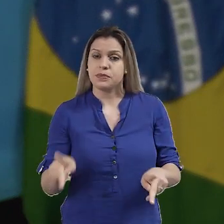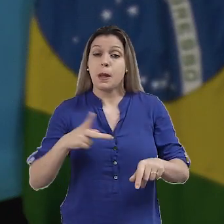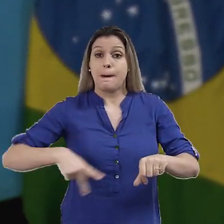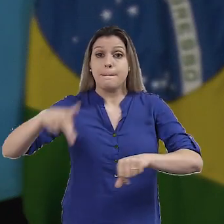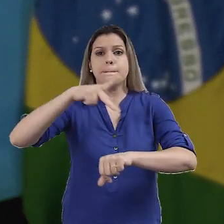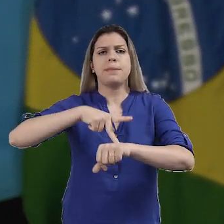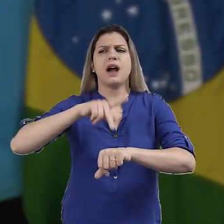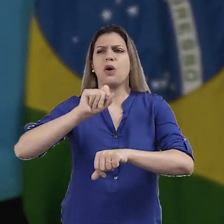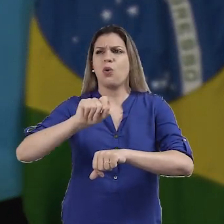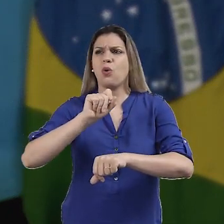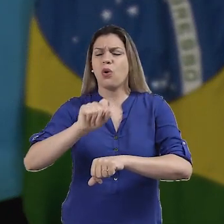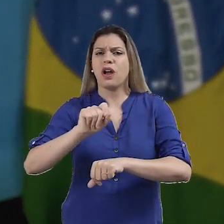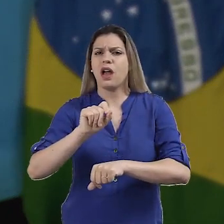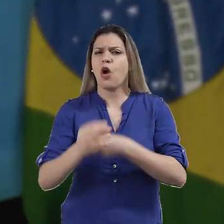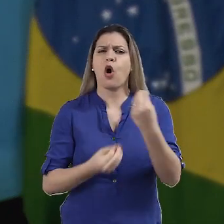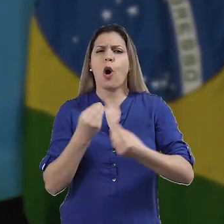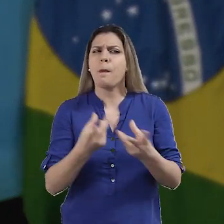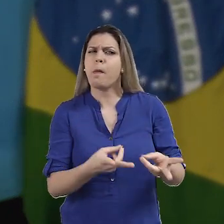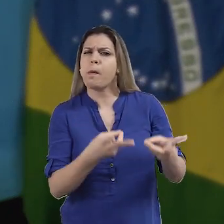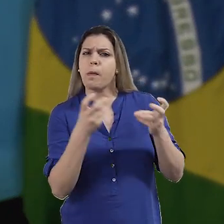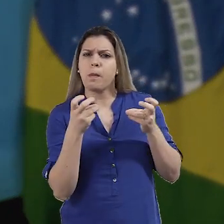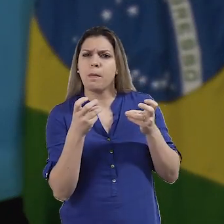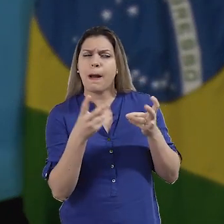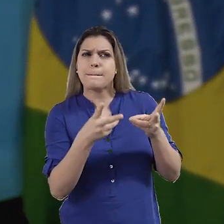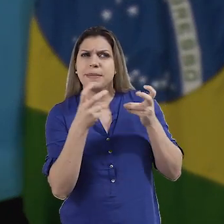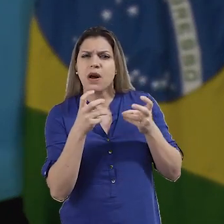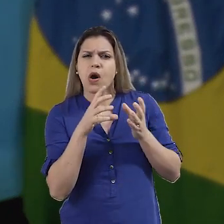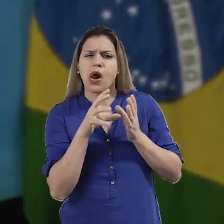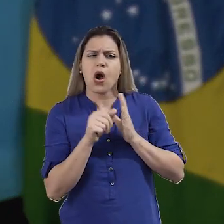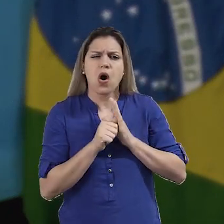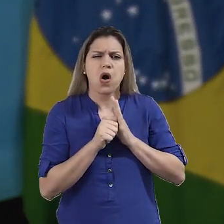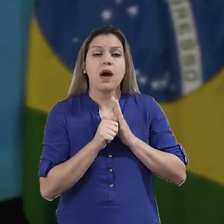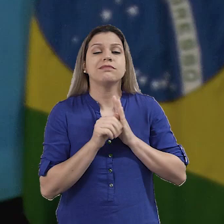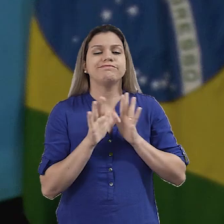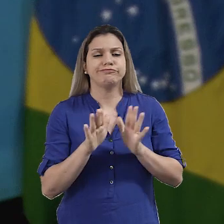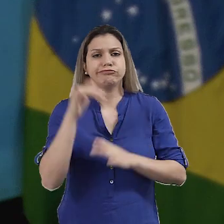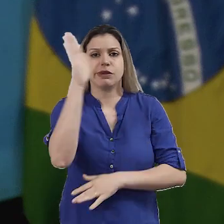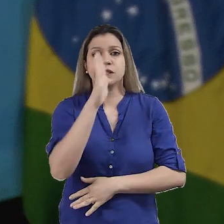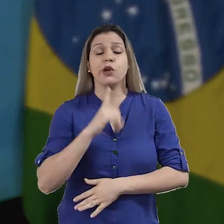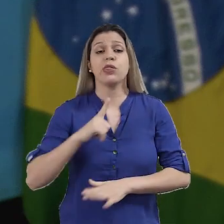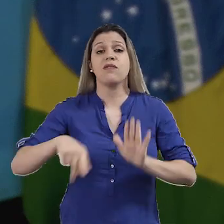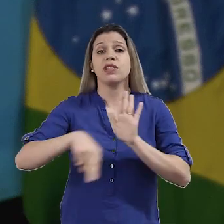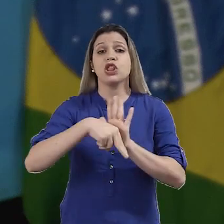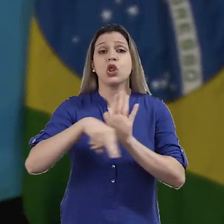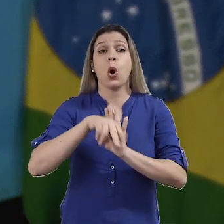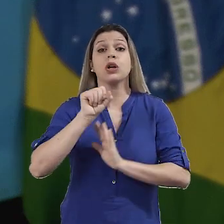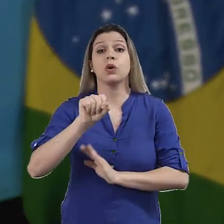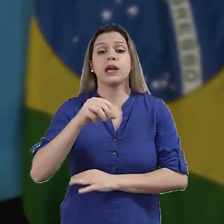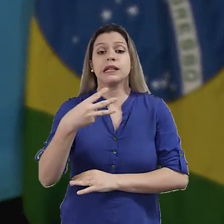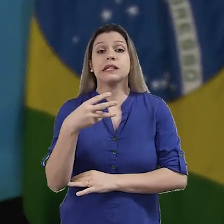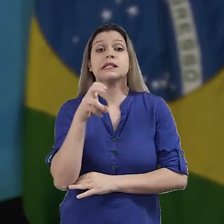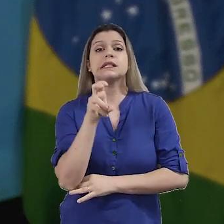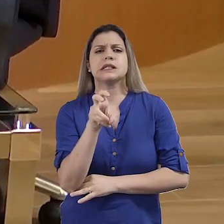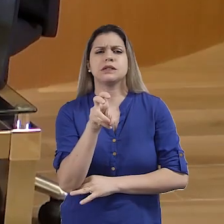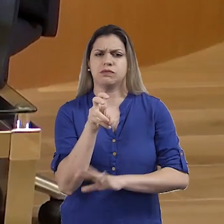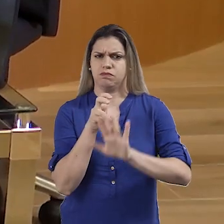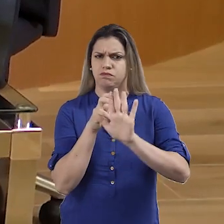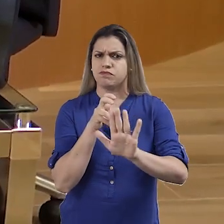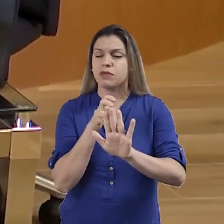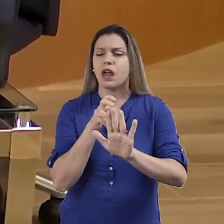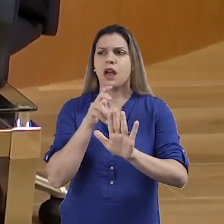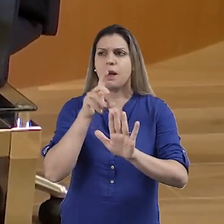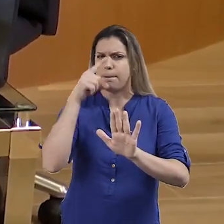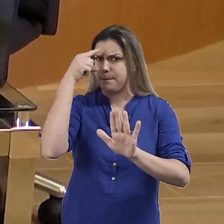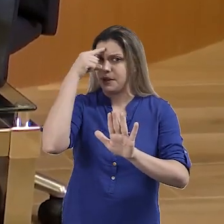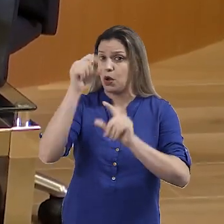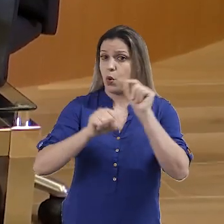dos países, qual é essa percepção da corrupção. O Brasil teve uma nota esse ano de 35 pontos. Então, para a